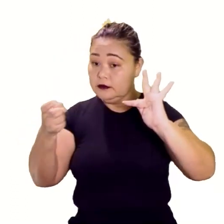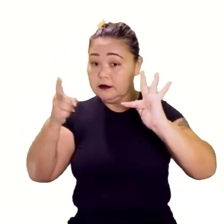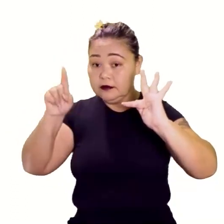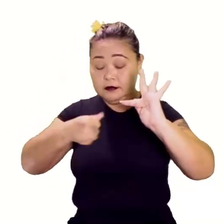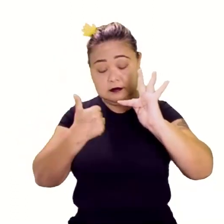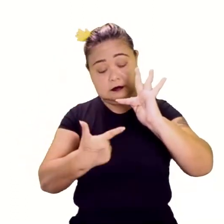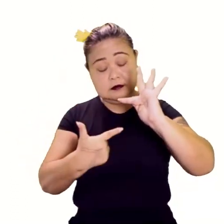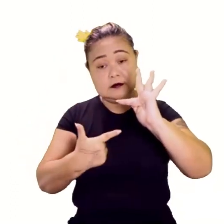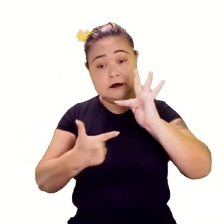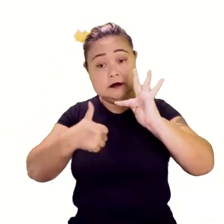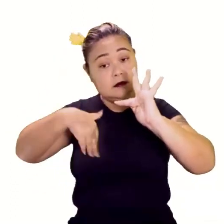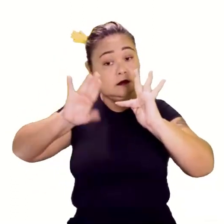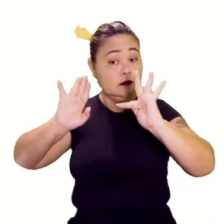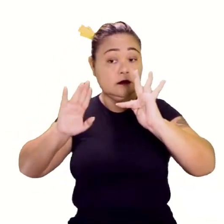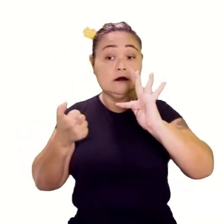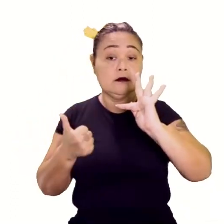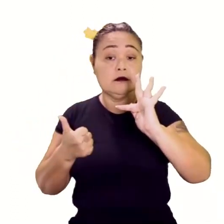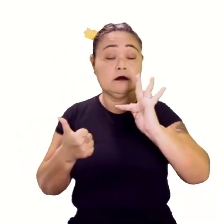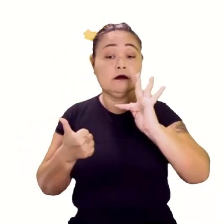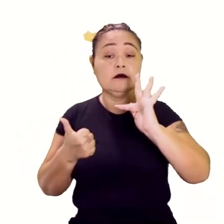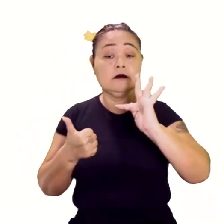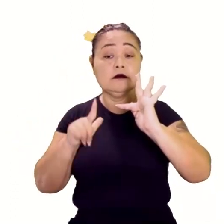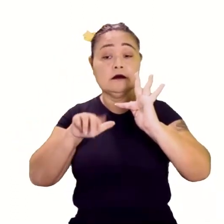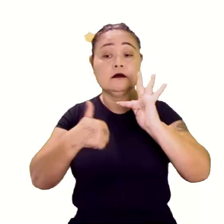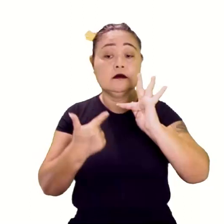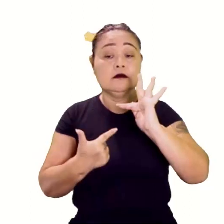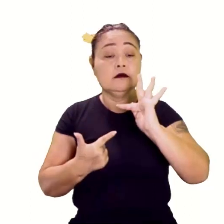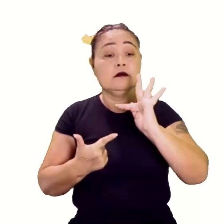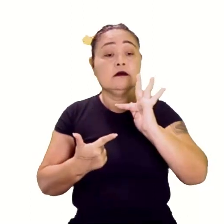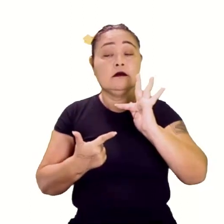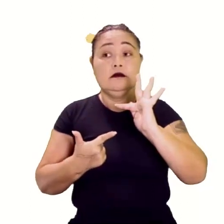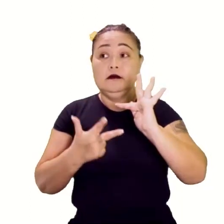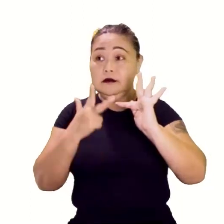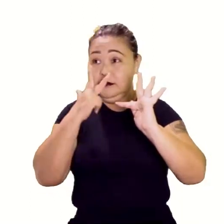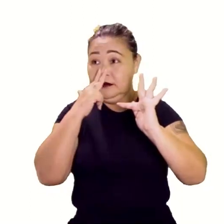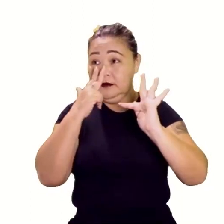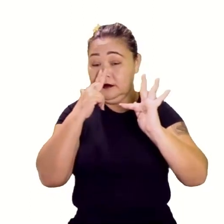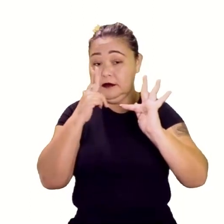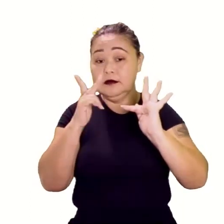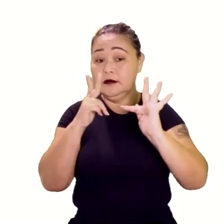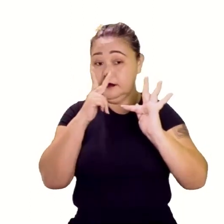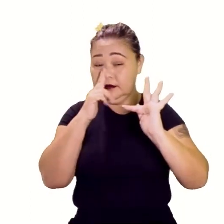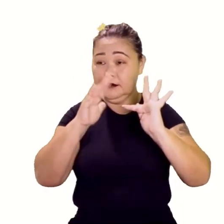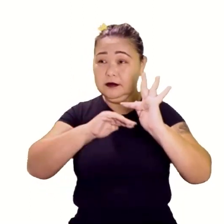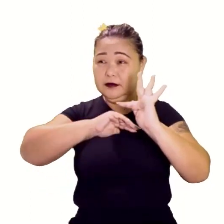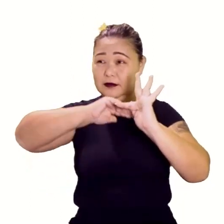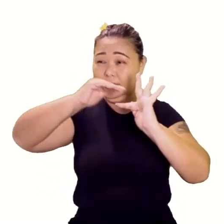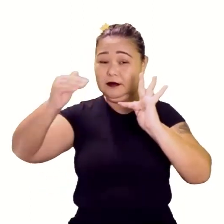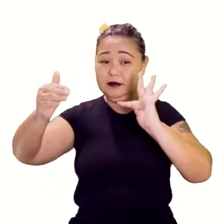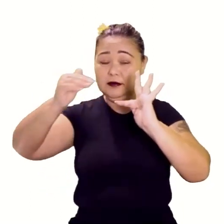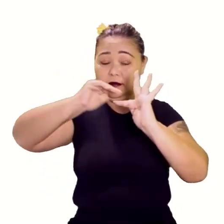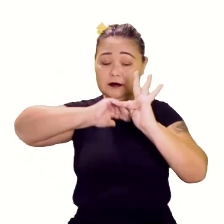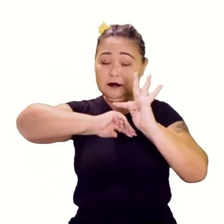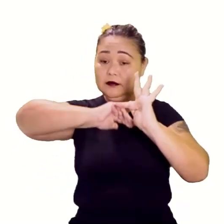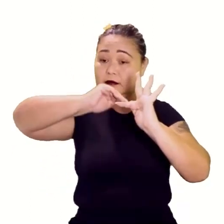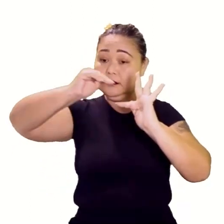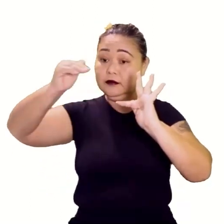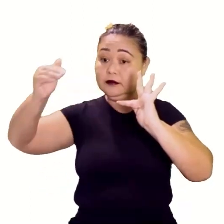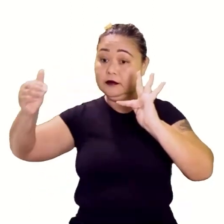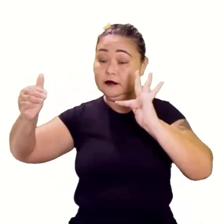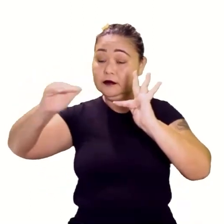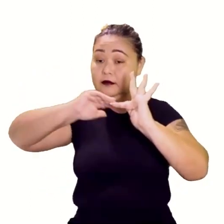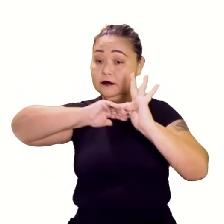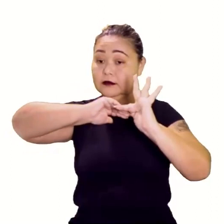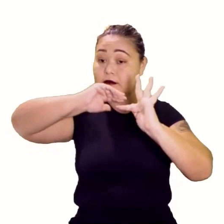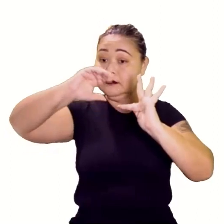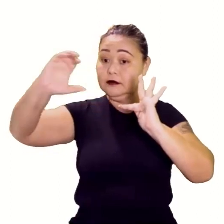por exemplo? Isso, maior que 1, 2. Isso, maior que 1, 2. Parece um ponto de ônibus. E ela vai fazendo isso aqui, né? Eles